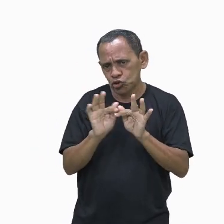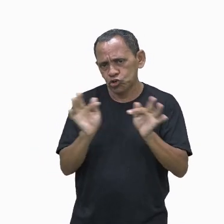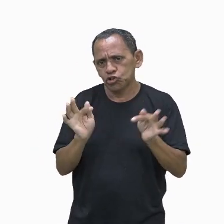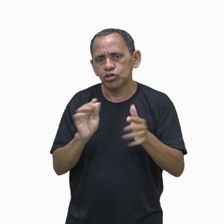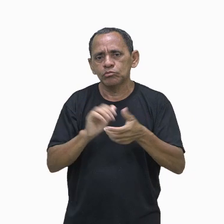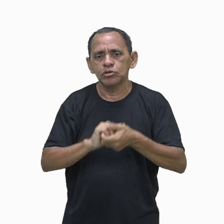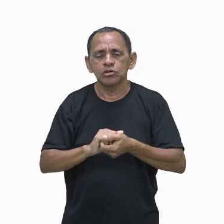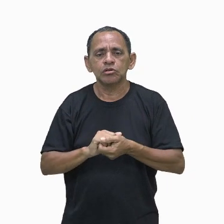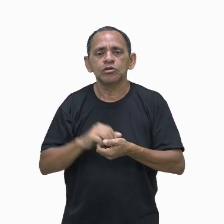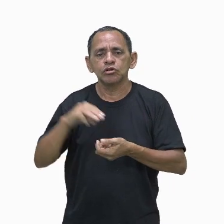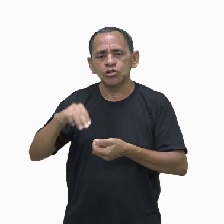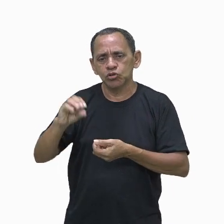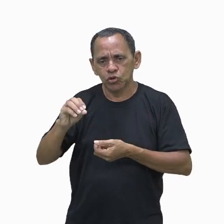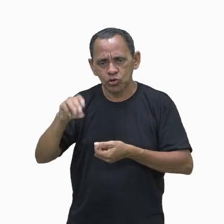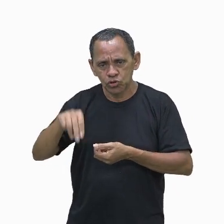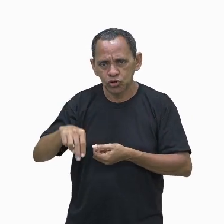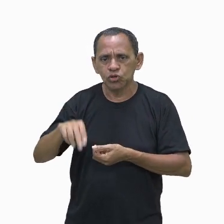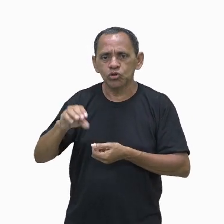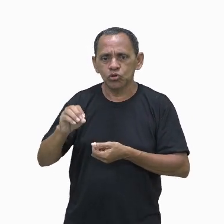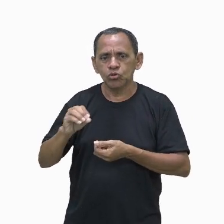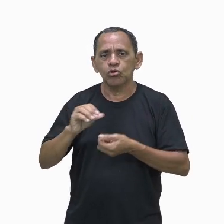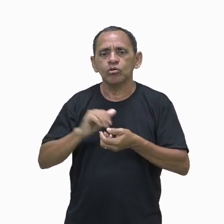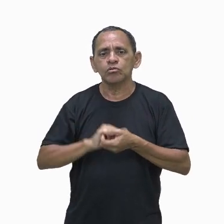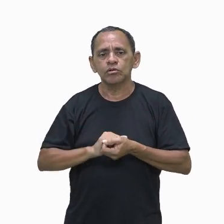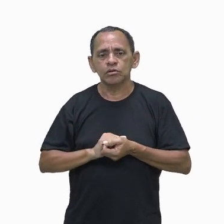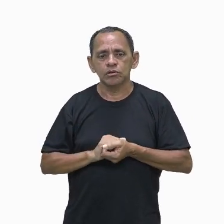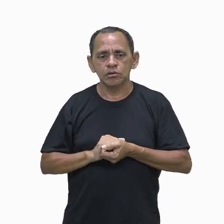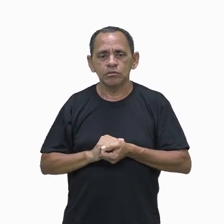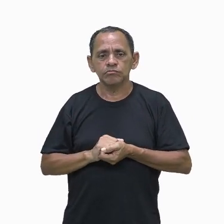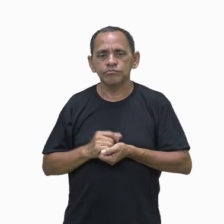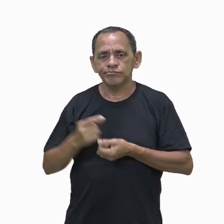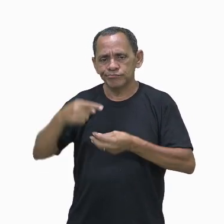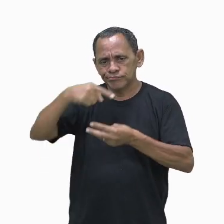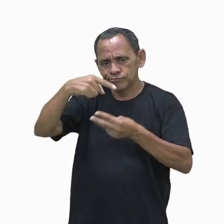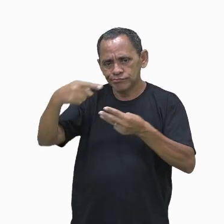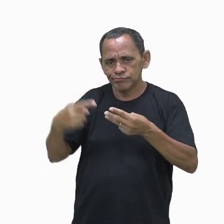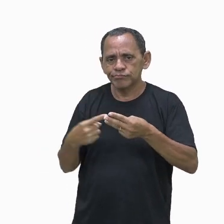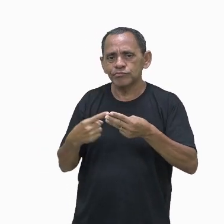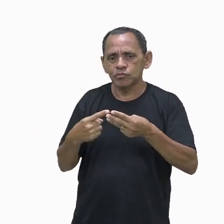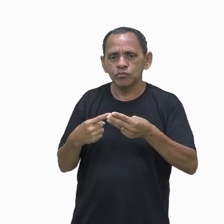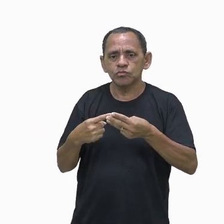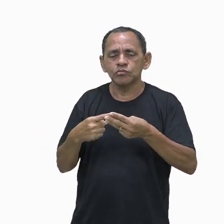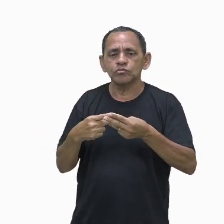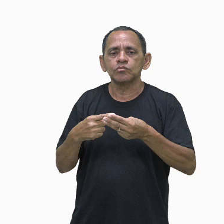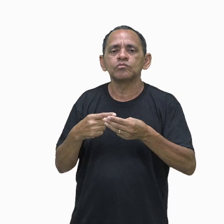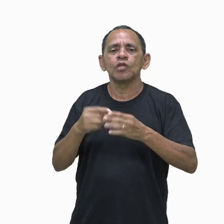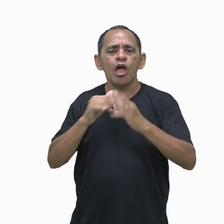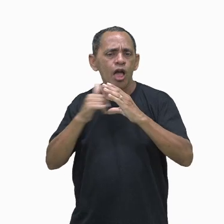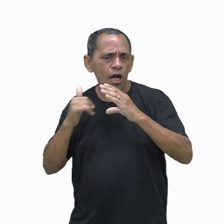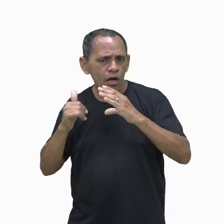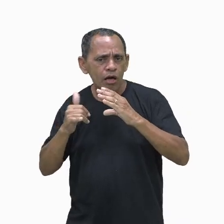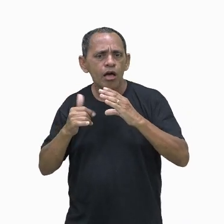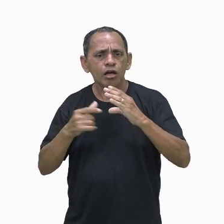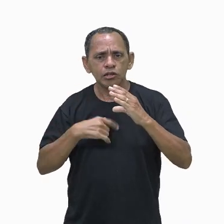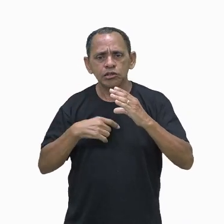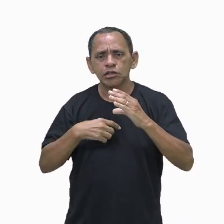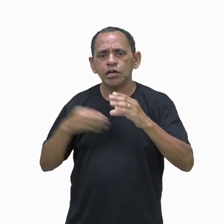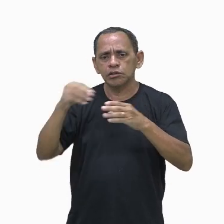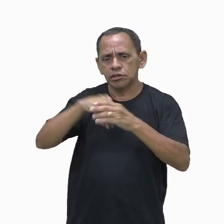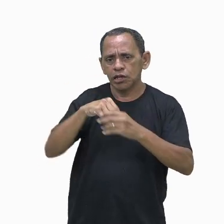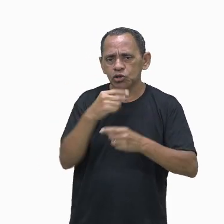chamados de monossacarídeos, né? Carboidratos compostos por uma única molécula de açúcar.